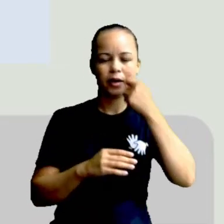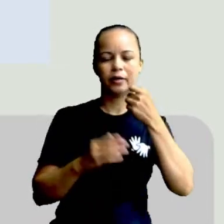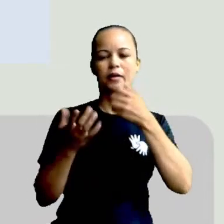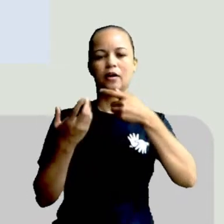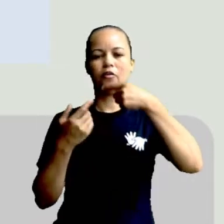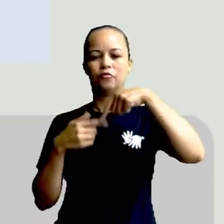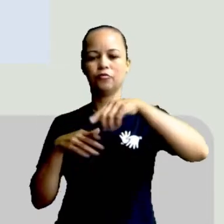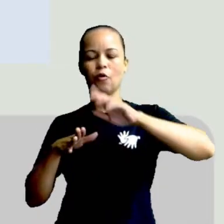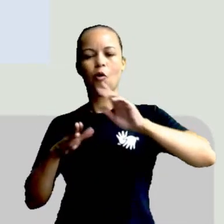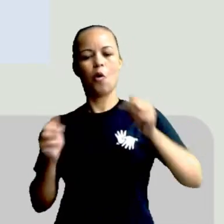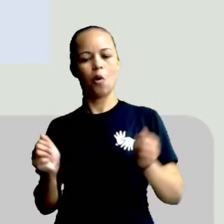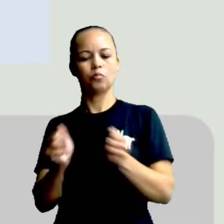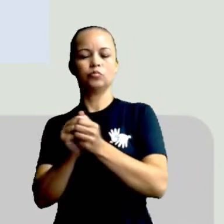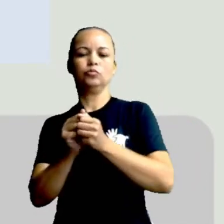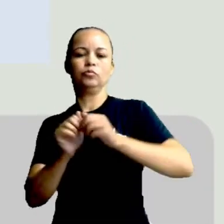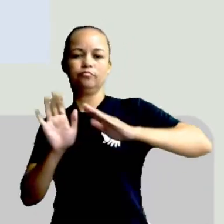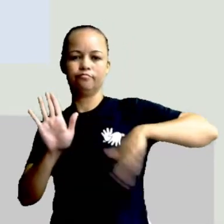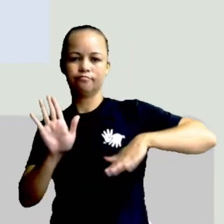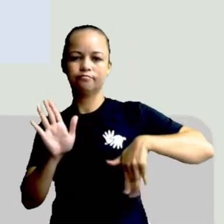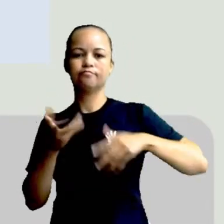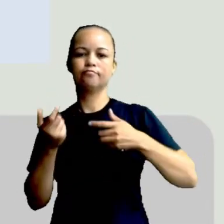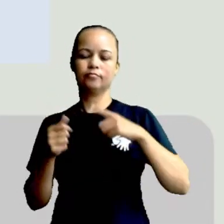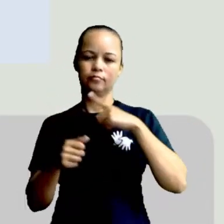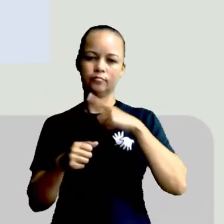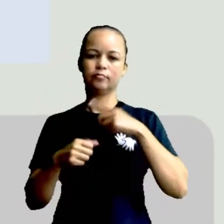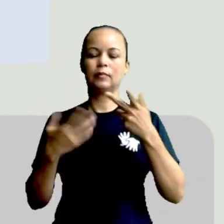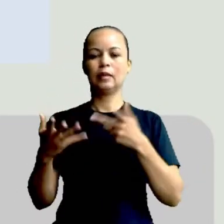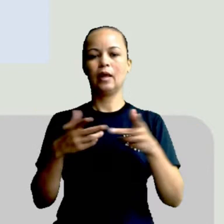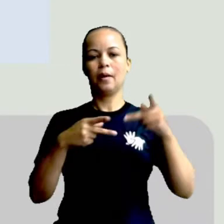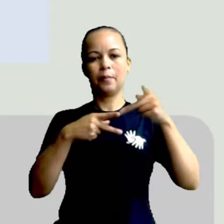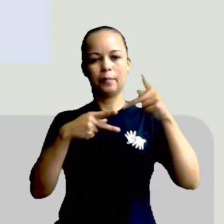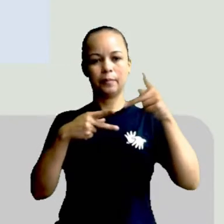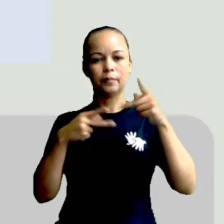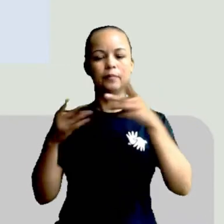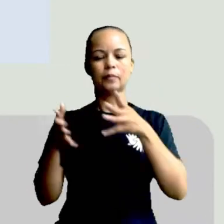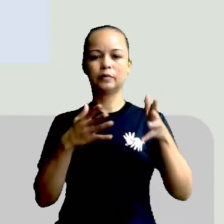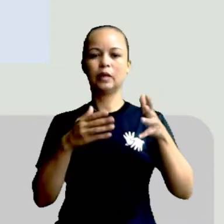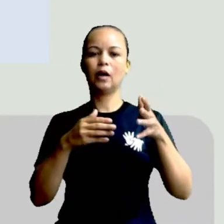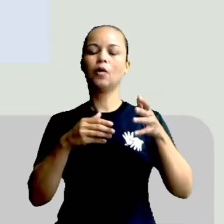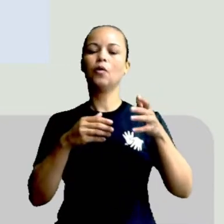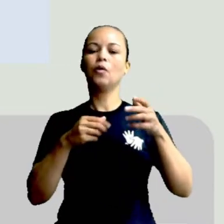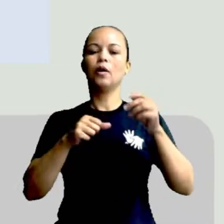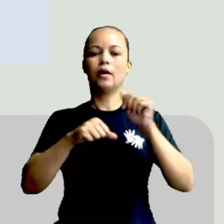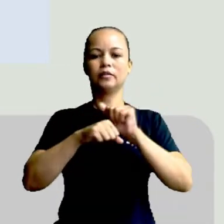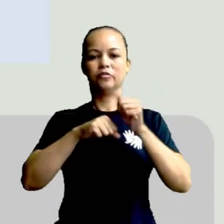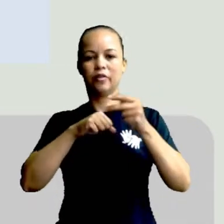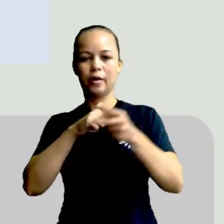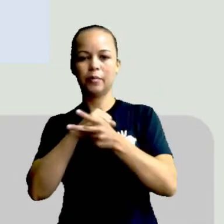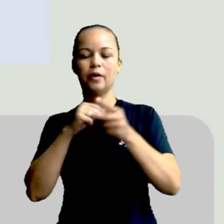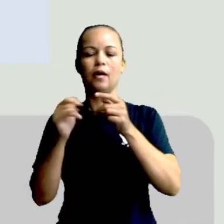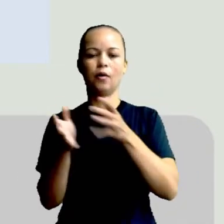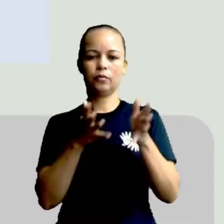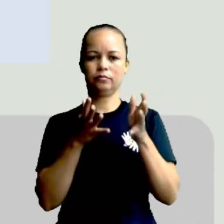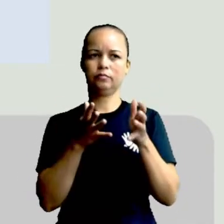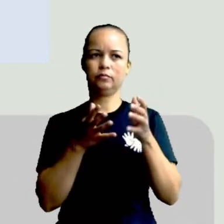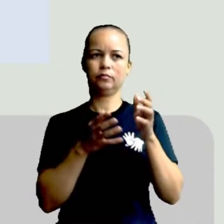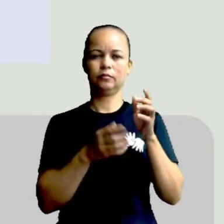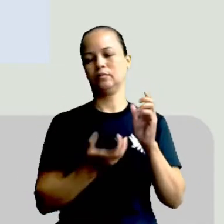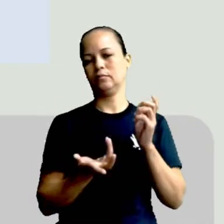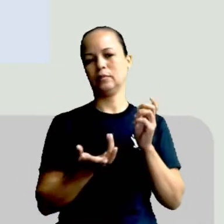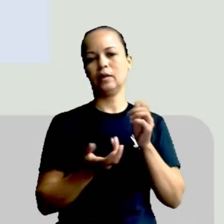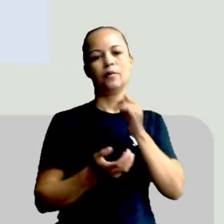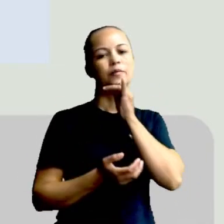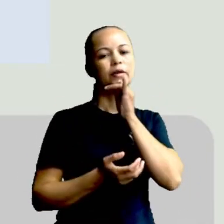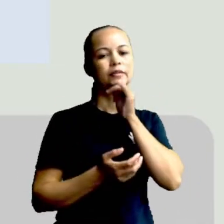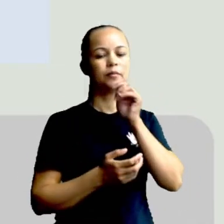nas locuções adverbiais e vivas e conjuntivas saímos à noite